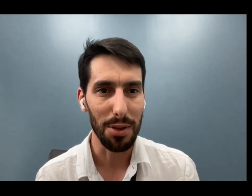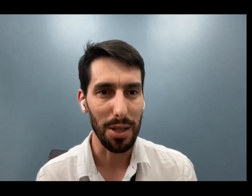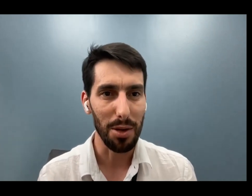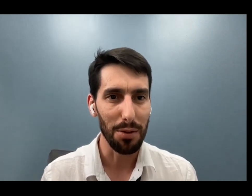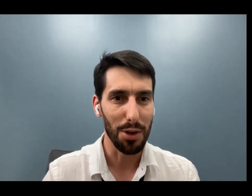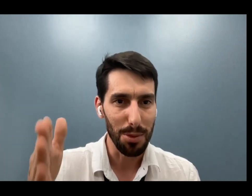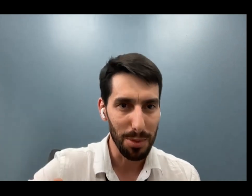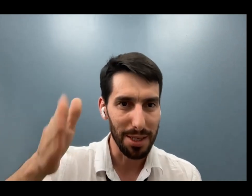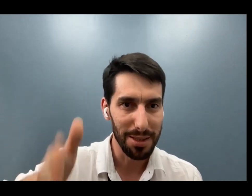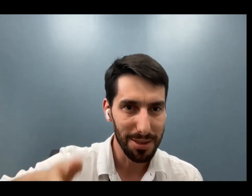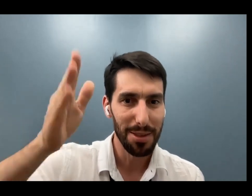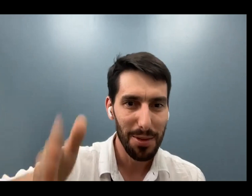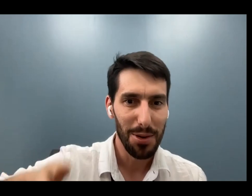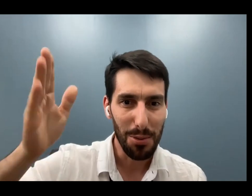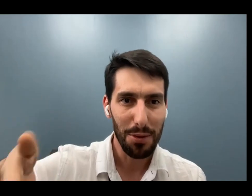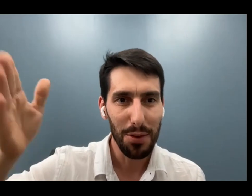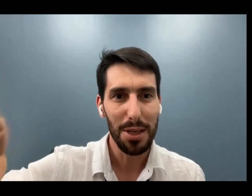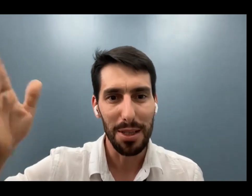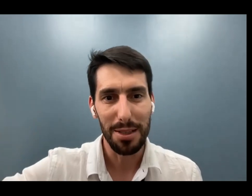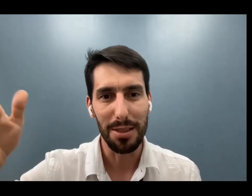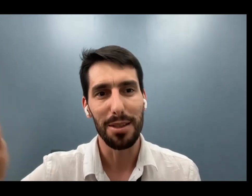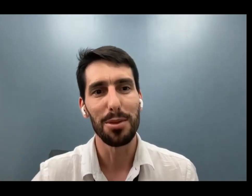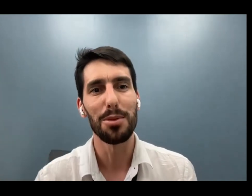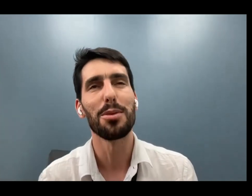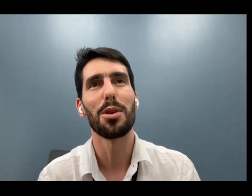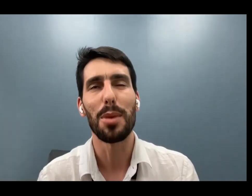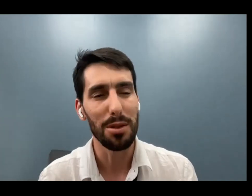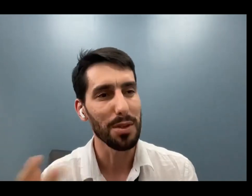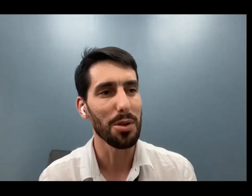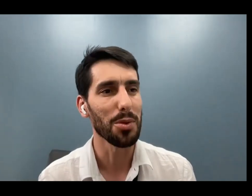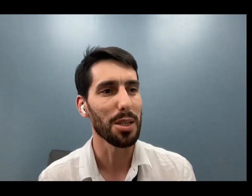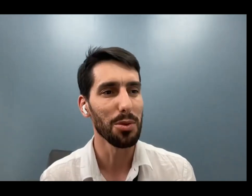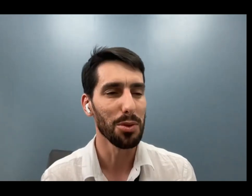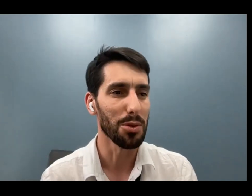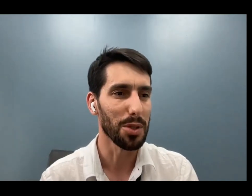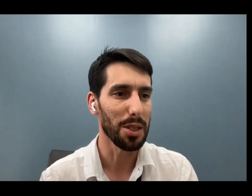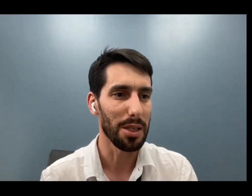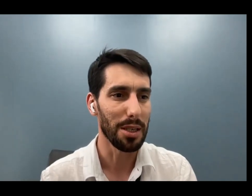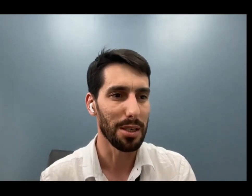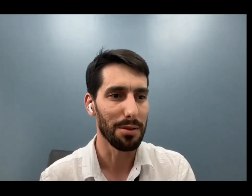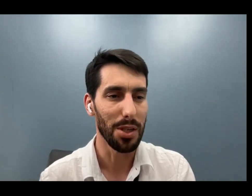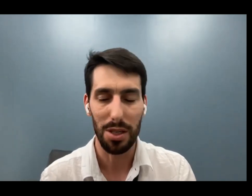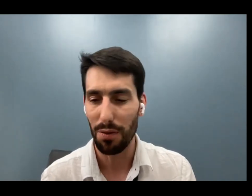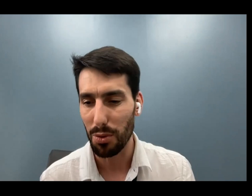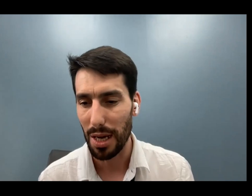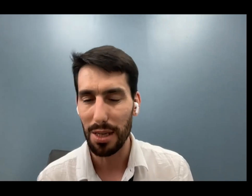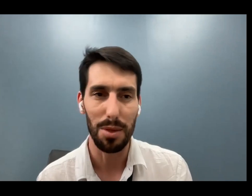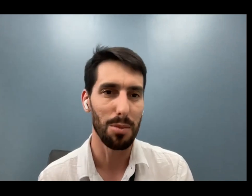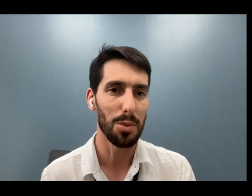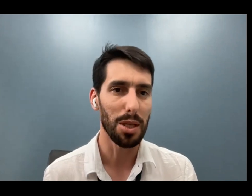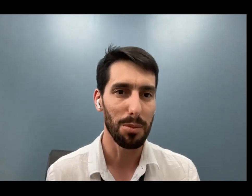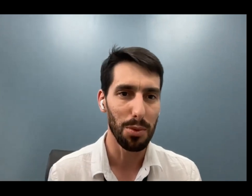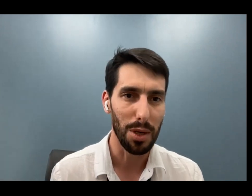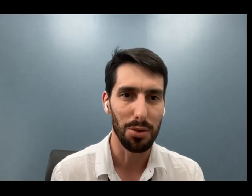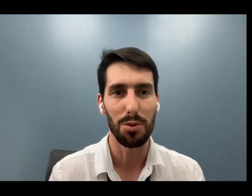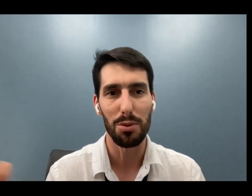com TDAH, no final da aula forma uma fila, assim. Então, começo a conversar com os alunos e vejo as